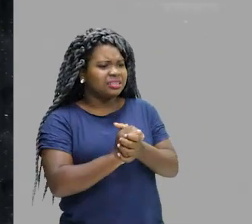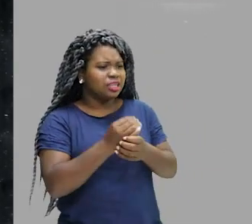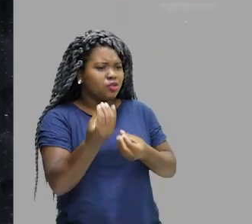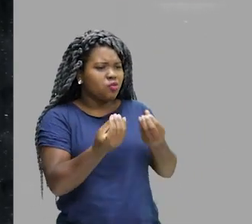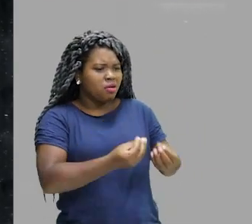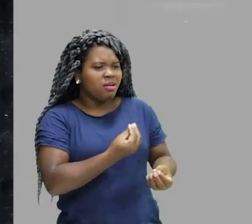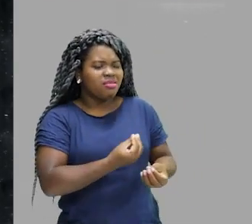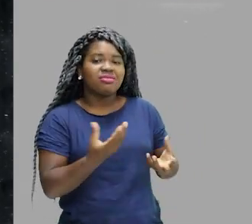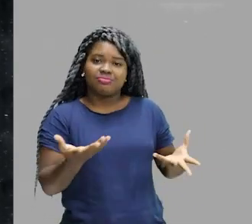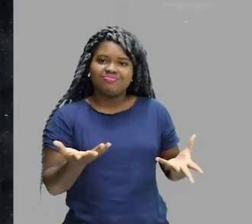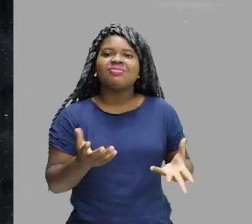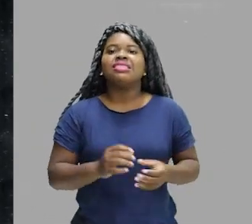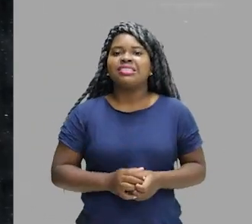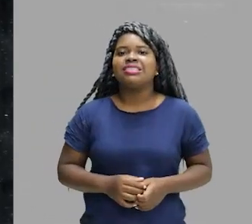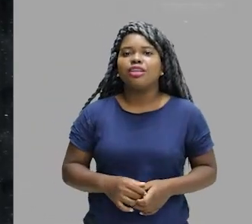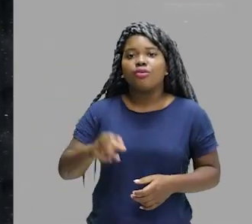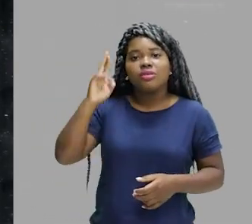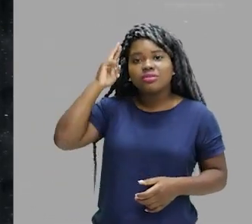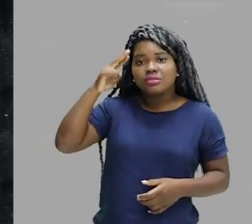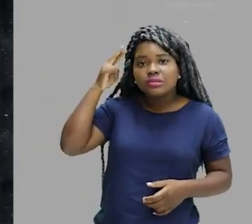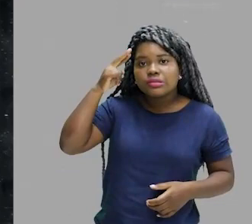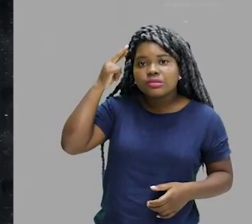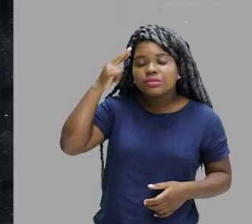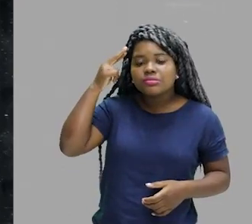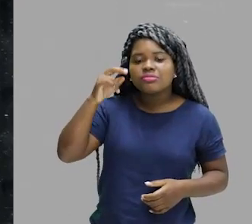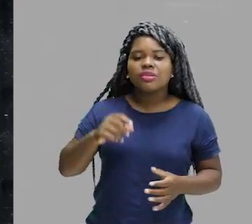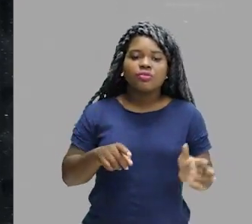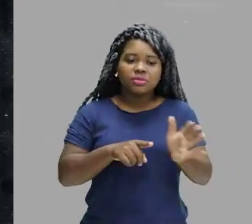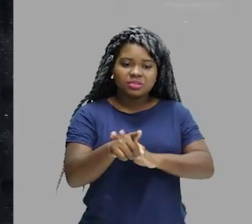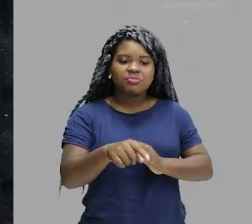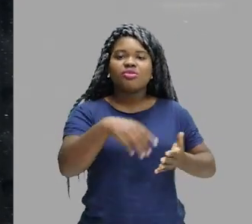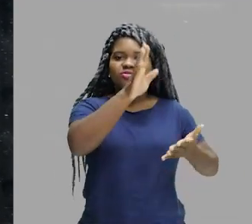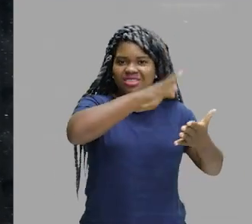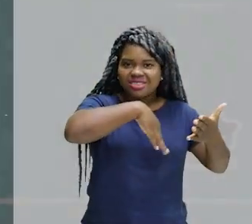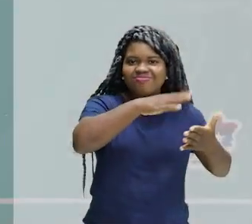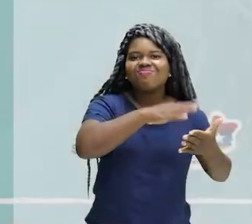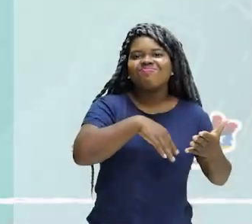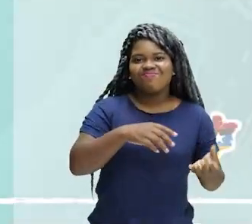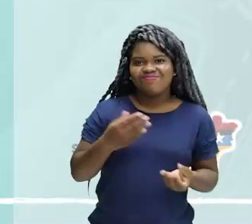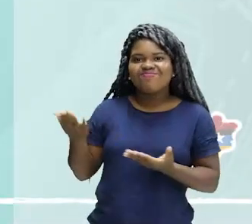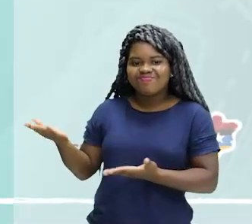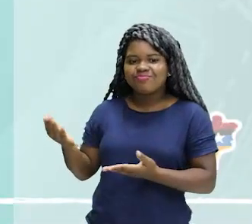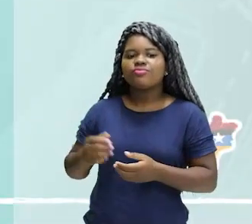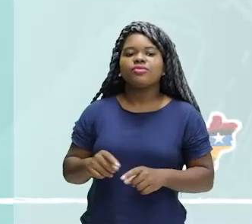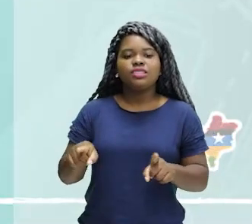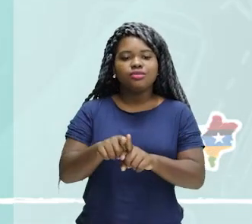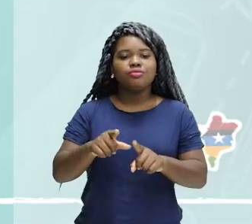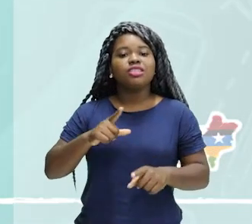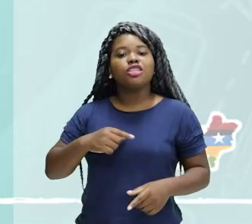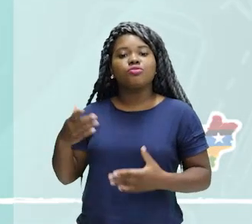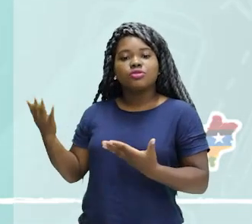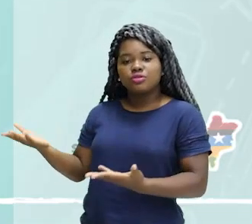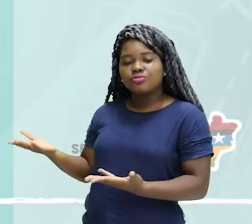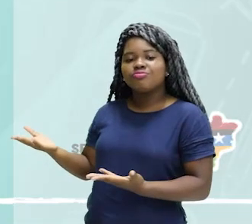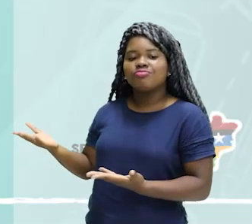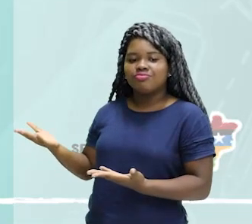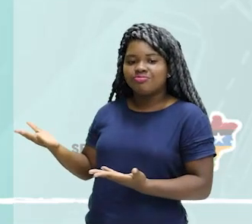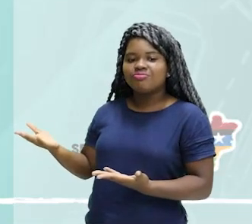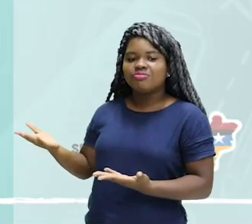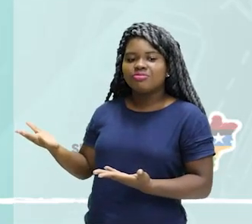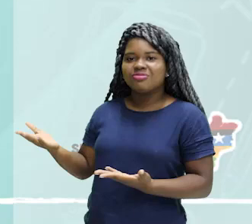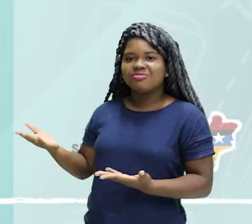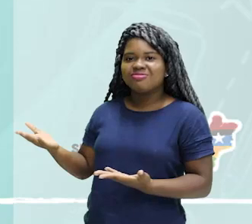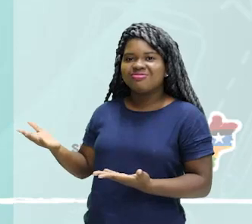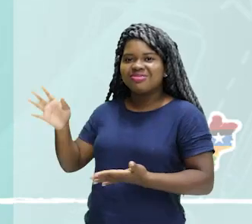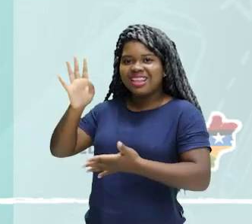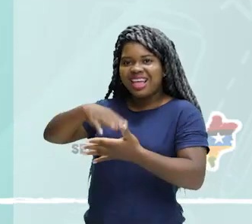incrível que pareça, ele começa a devagar e questionar na obra, né? O desespero. Precisa falar? Eu acho que esse